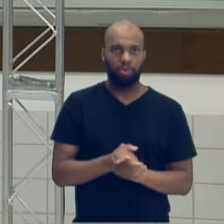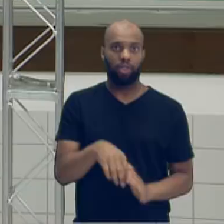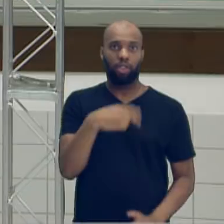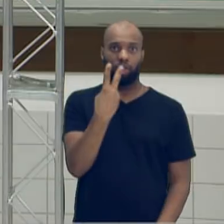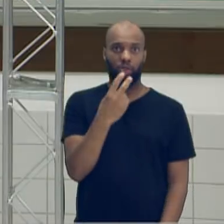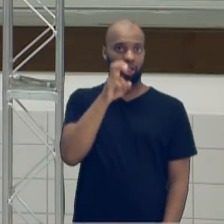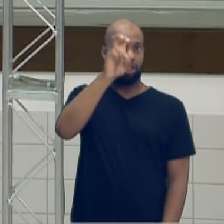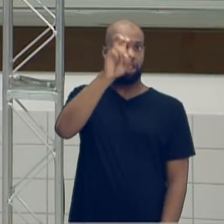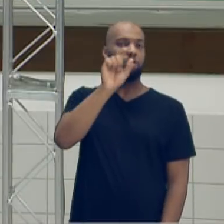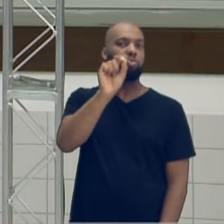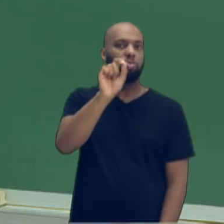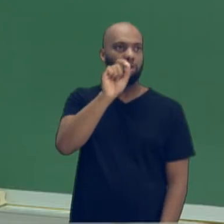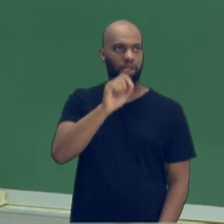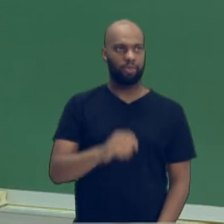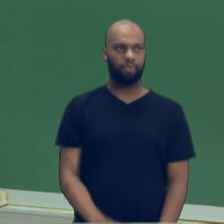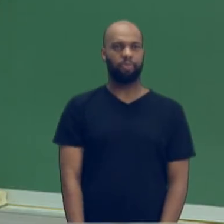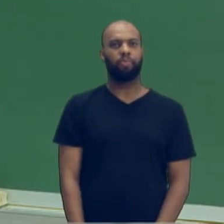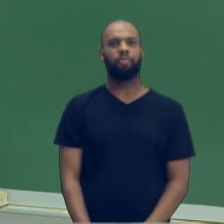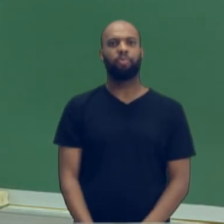resulta em